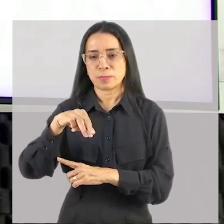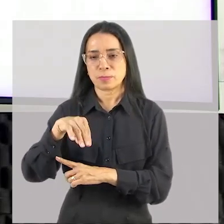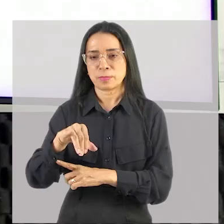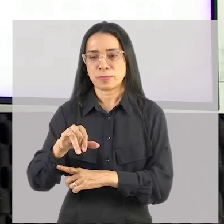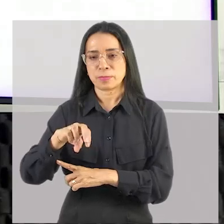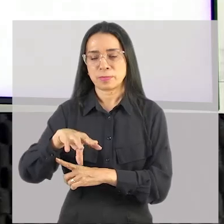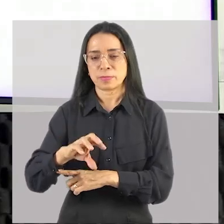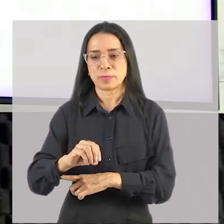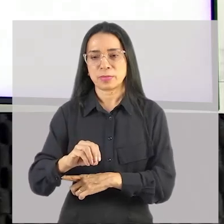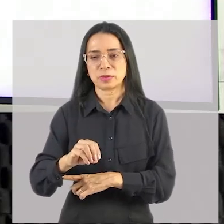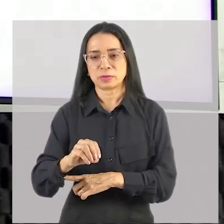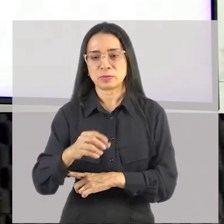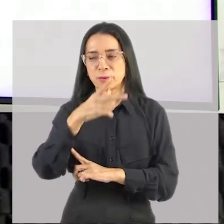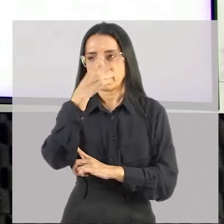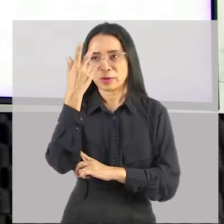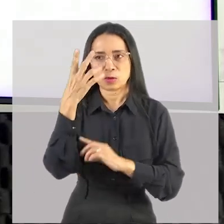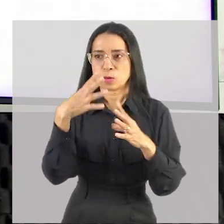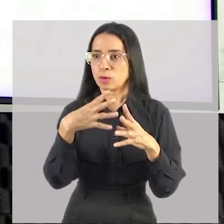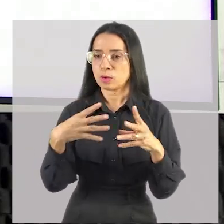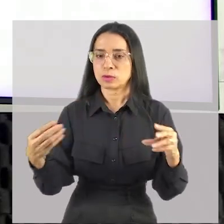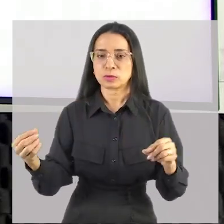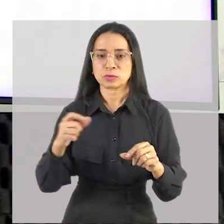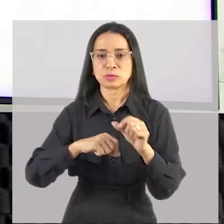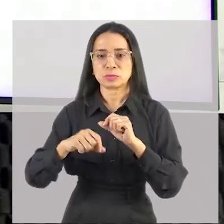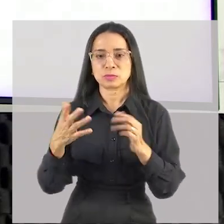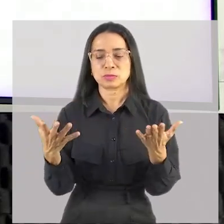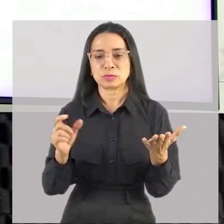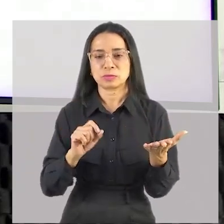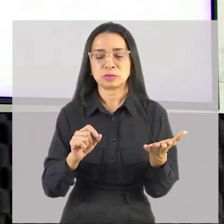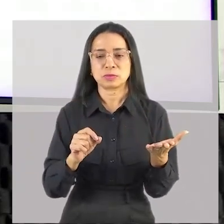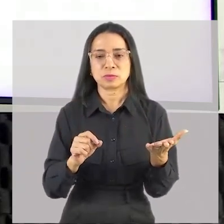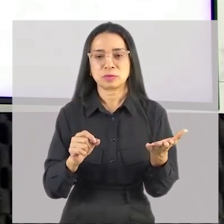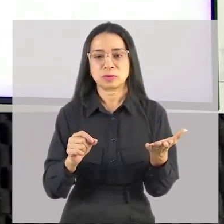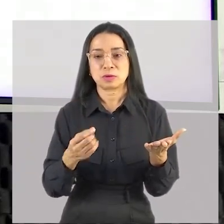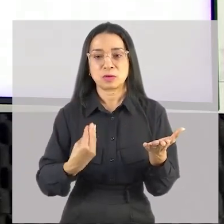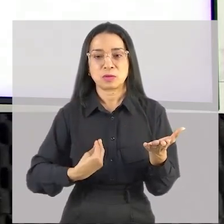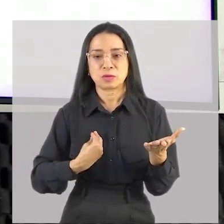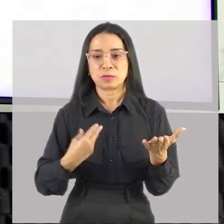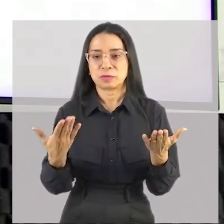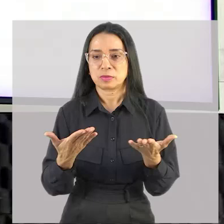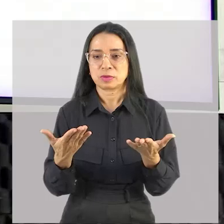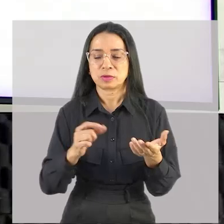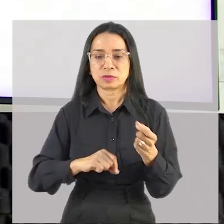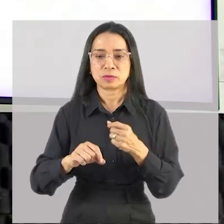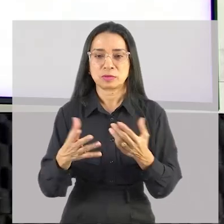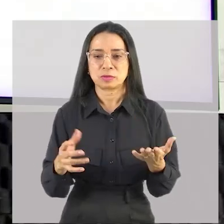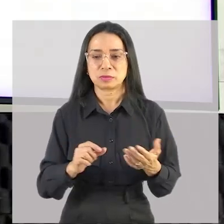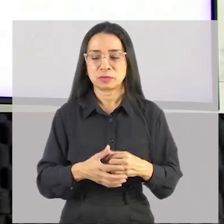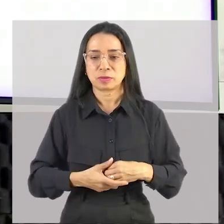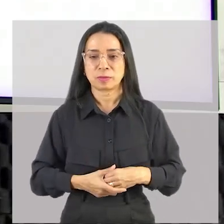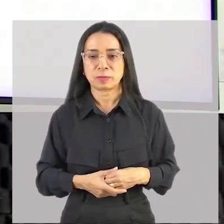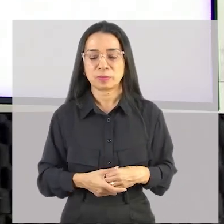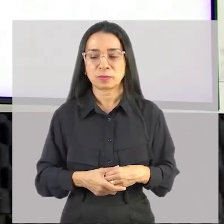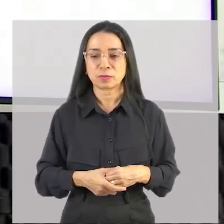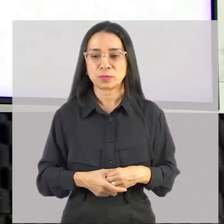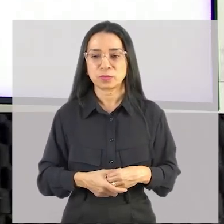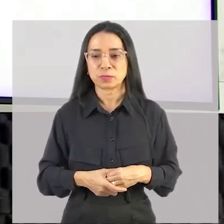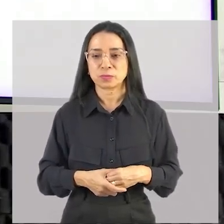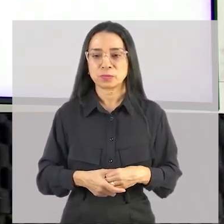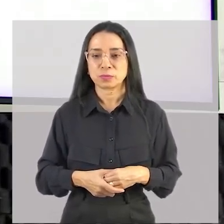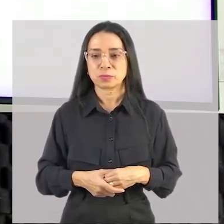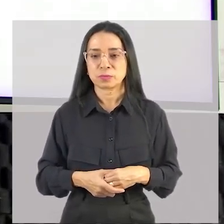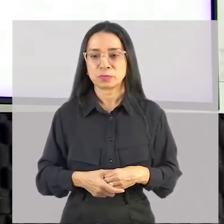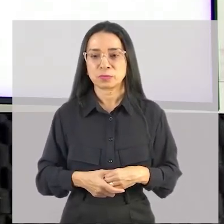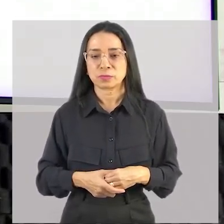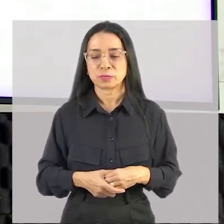fulano desapareceu, fulano não está mais entre nós. Isso é uma forma eufêmica de dizer que alguém faleceu, que alguém morreu. E